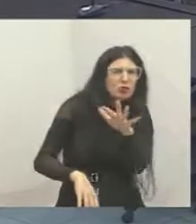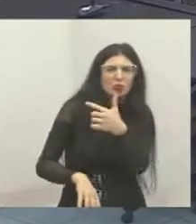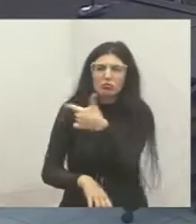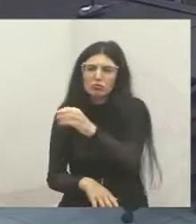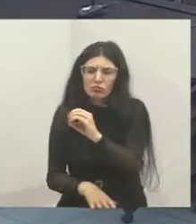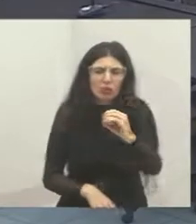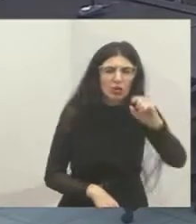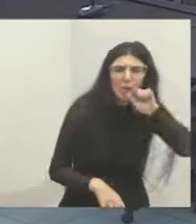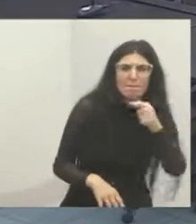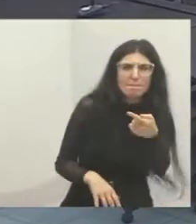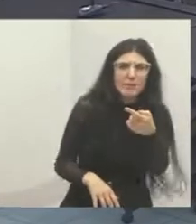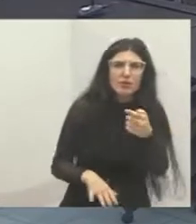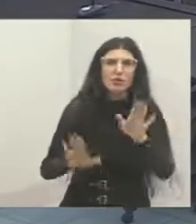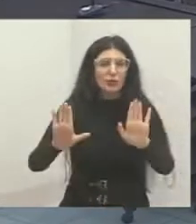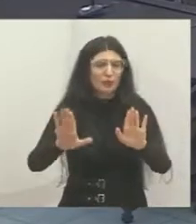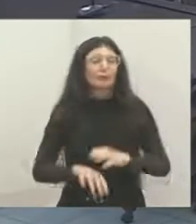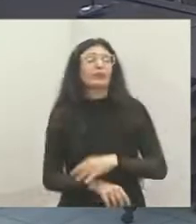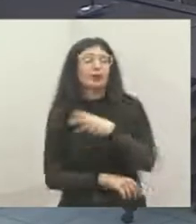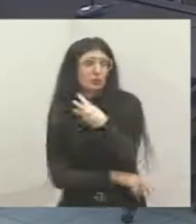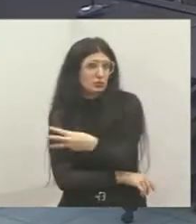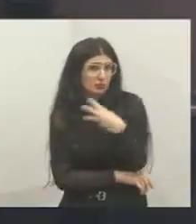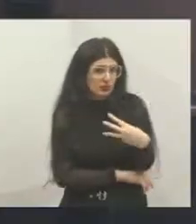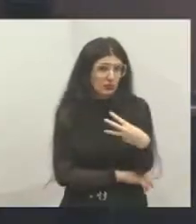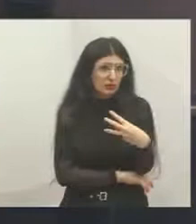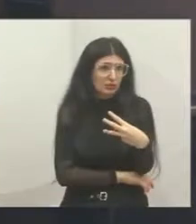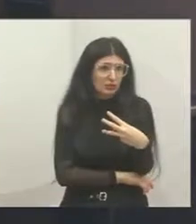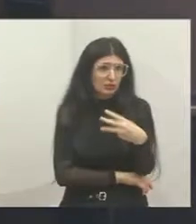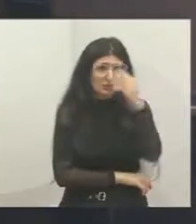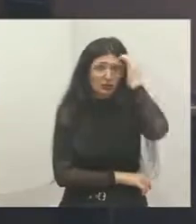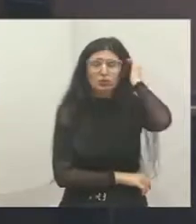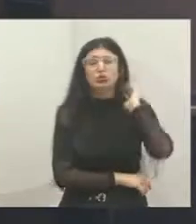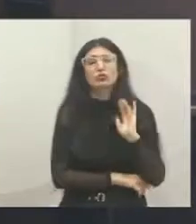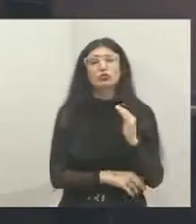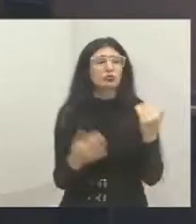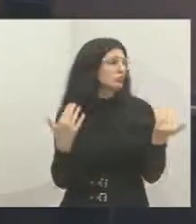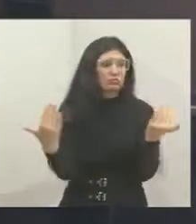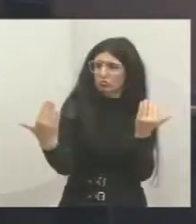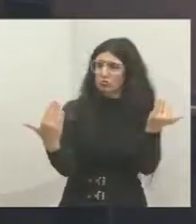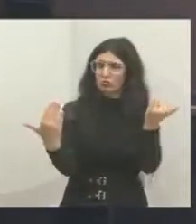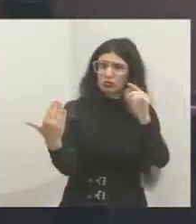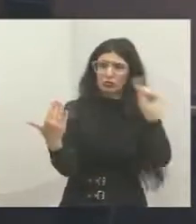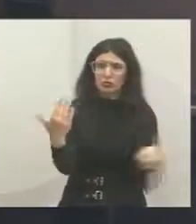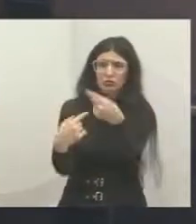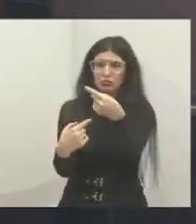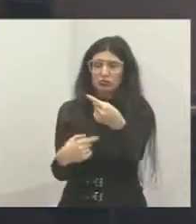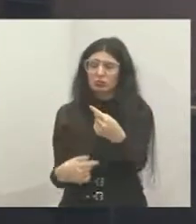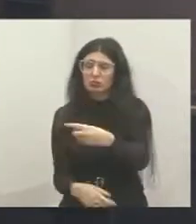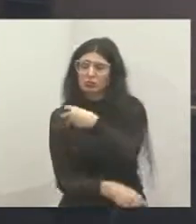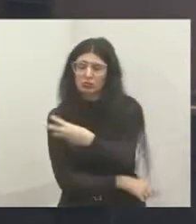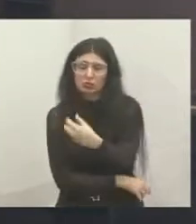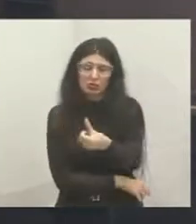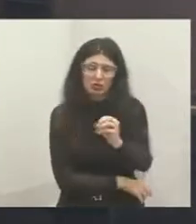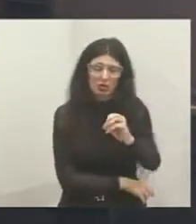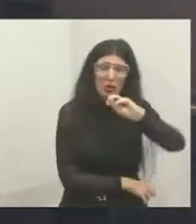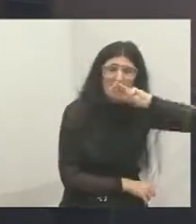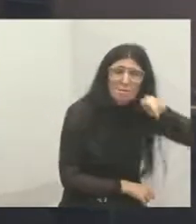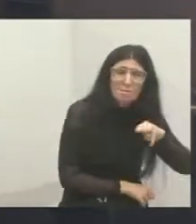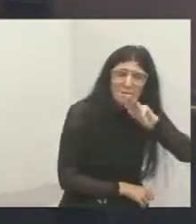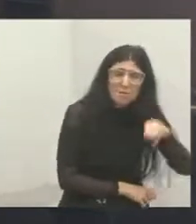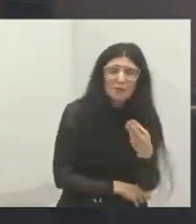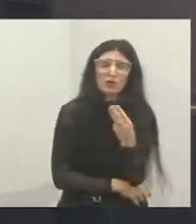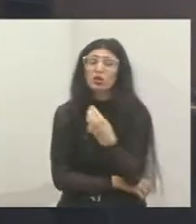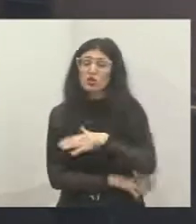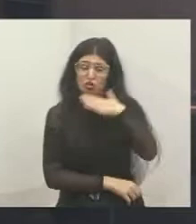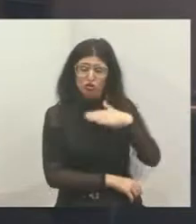224 mil. Tanto que o 33, ele é sobre 360 milhões, de janeiro